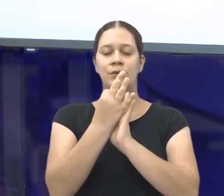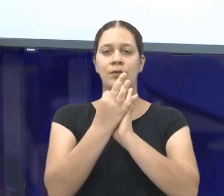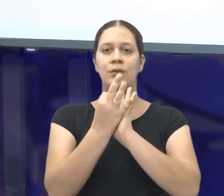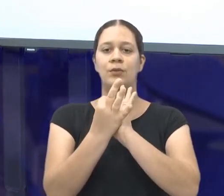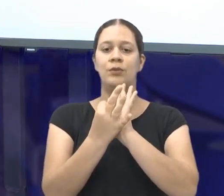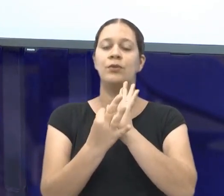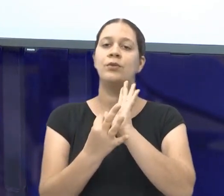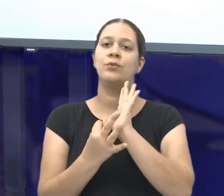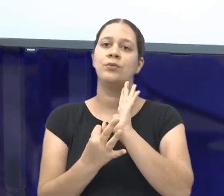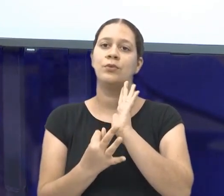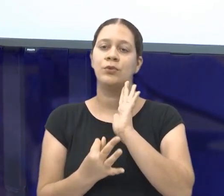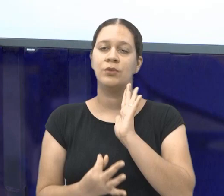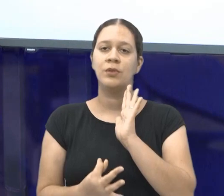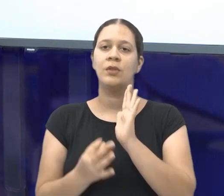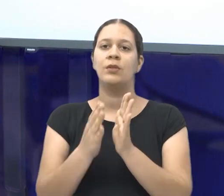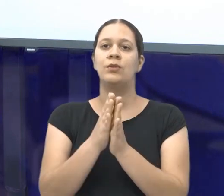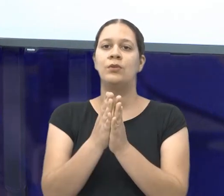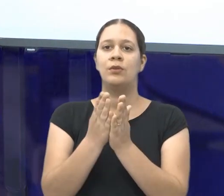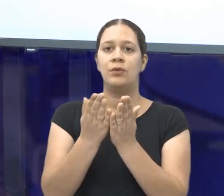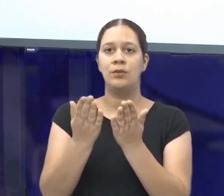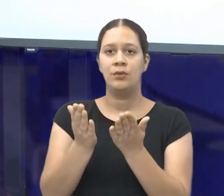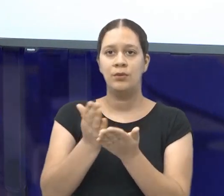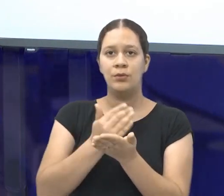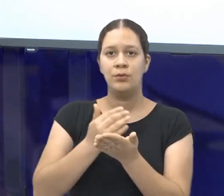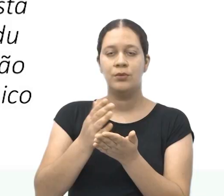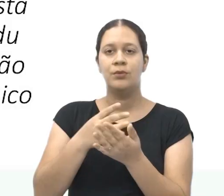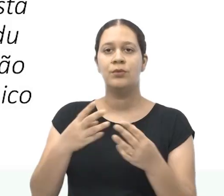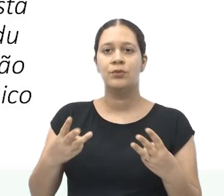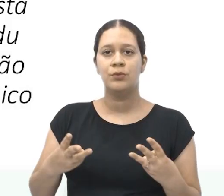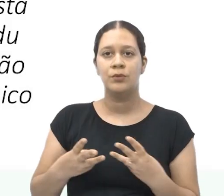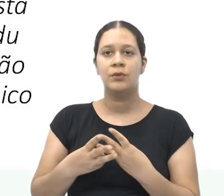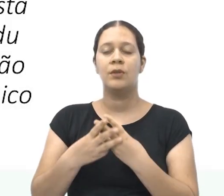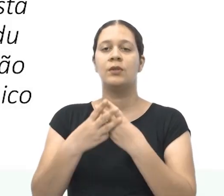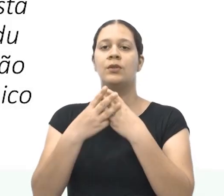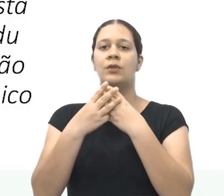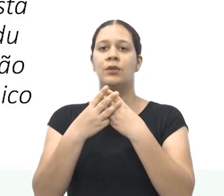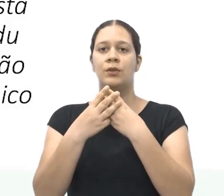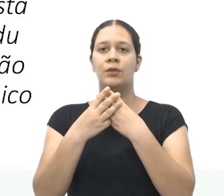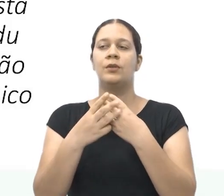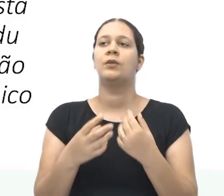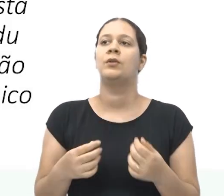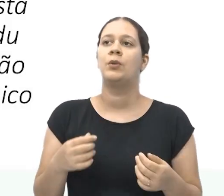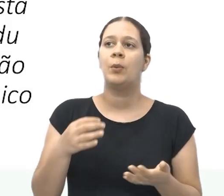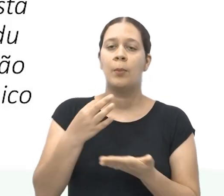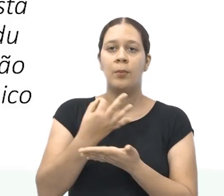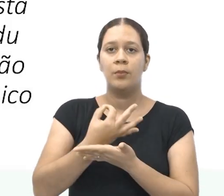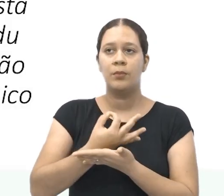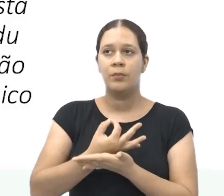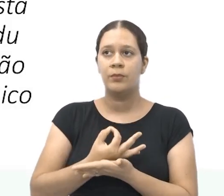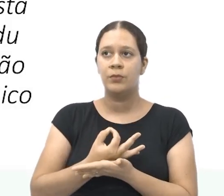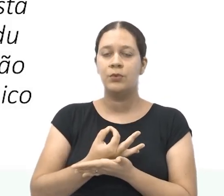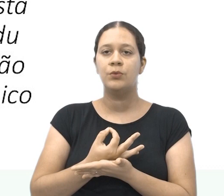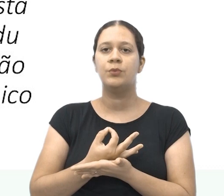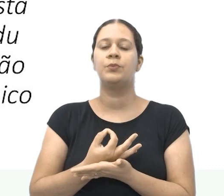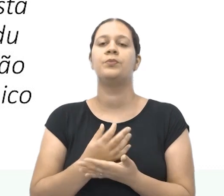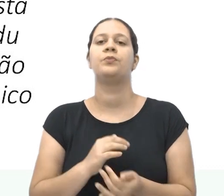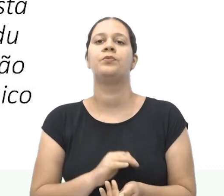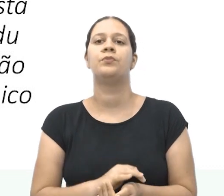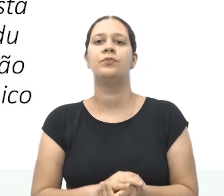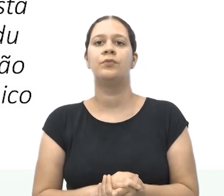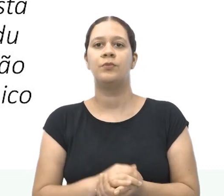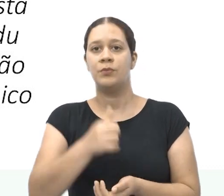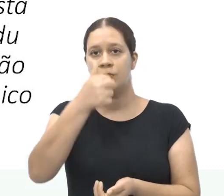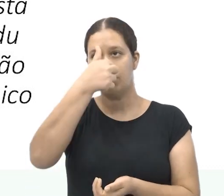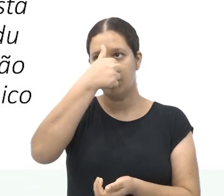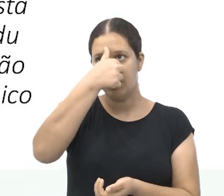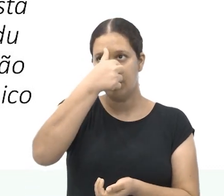aí, veja seu caderno. Nós temos o texto sagrado judaico, portanto, do judaísmo, budista, o texto sagrado